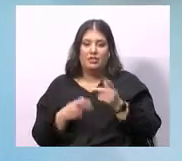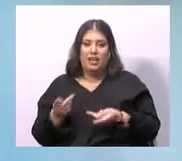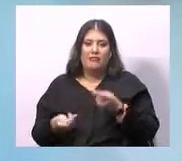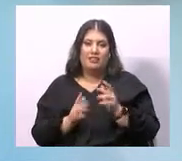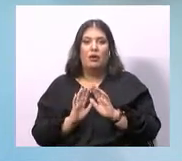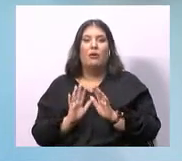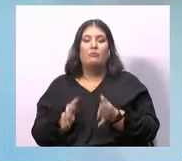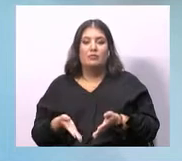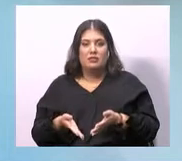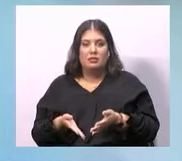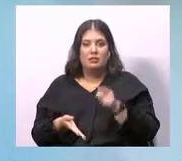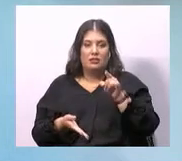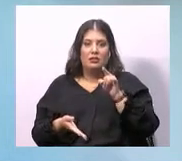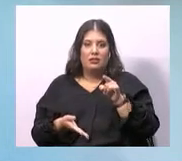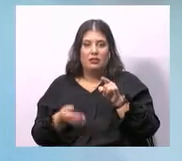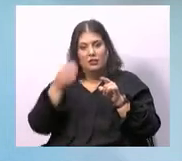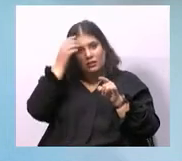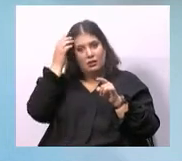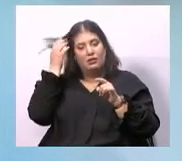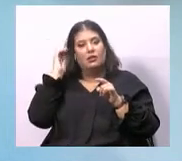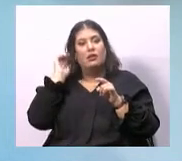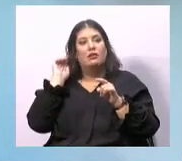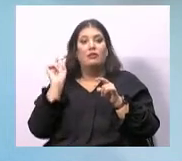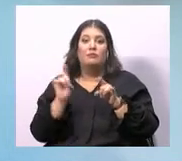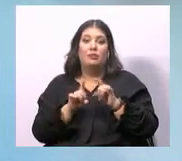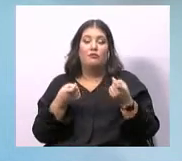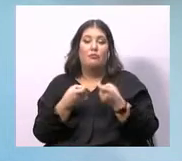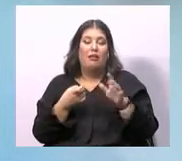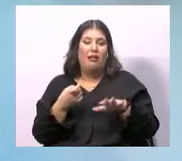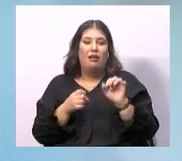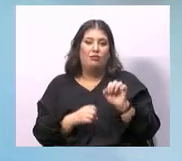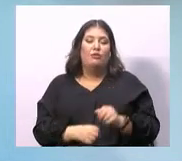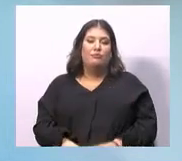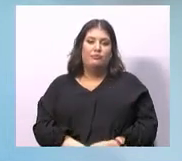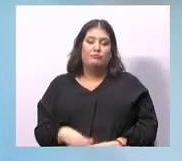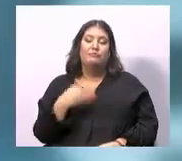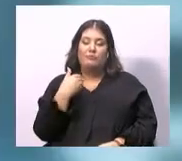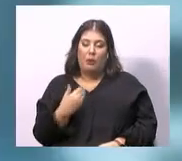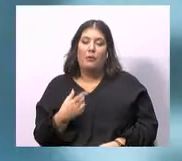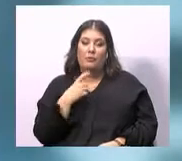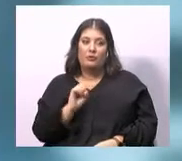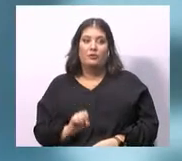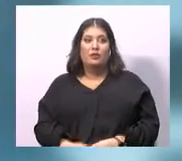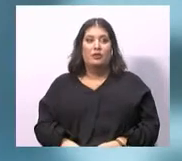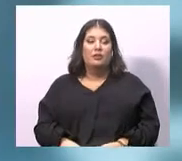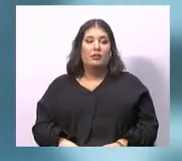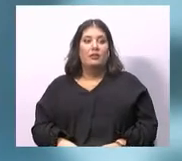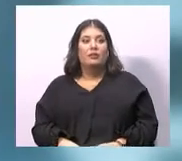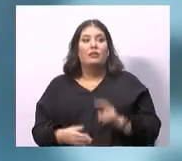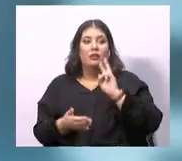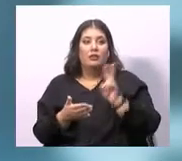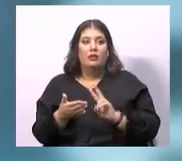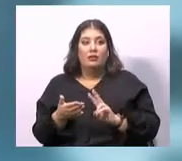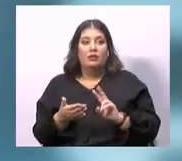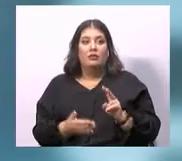avaliação do podologista mais perto da sua área de residência. Muito bem, muito obrigada pela sua questão. Se me permite, vou ler